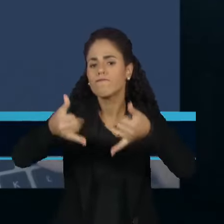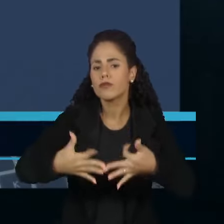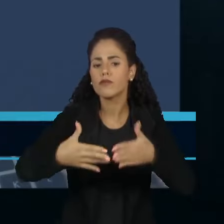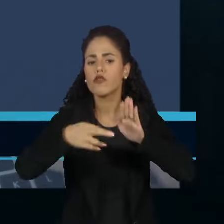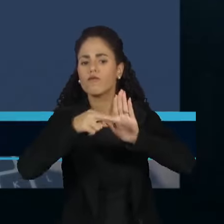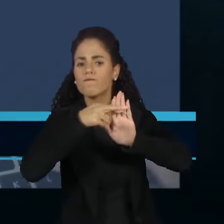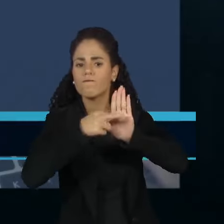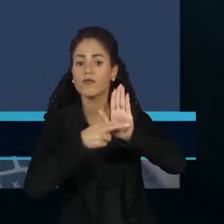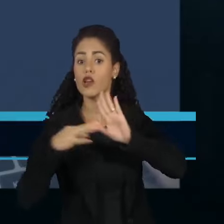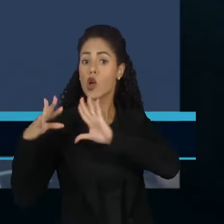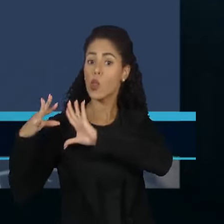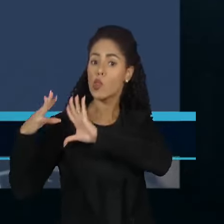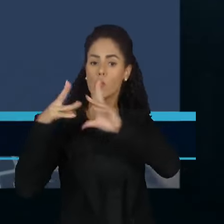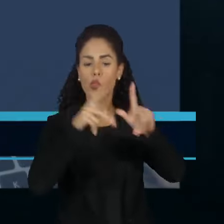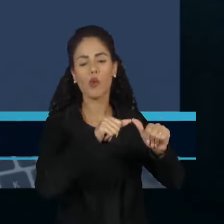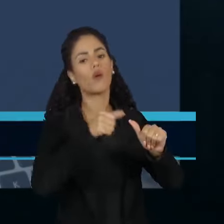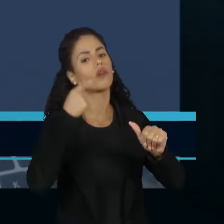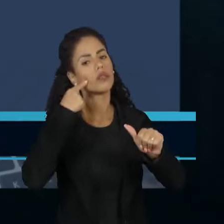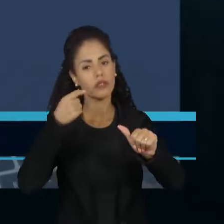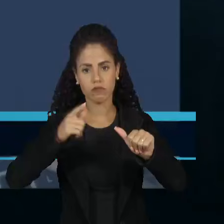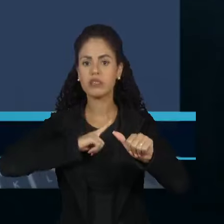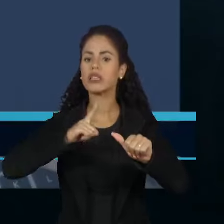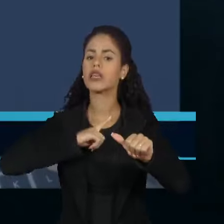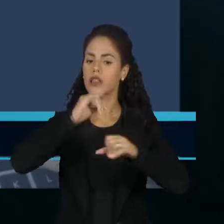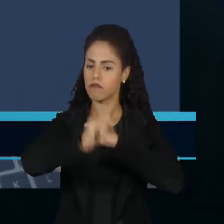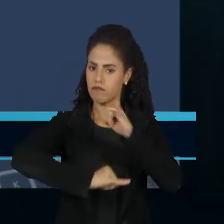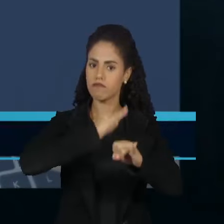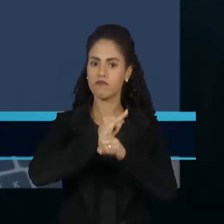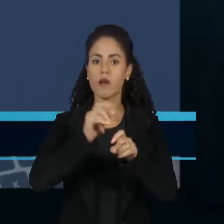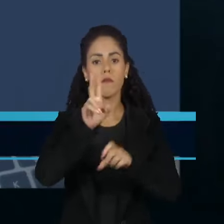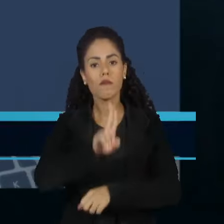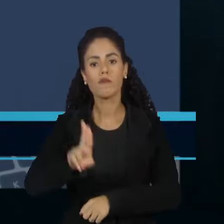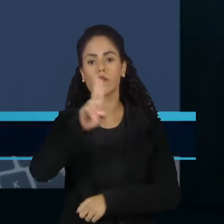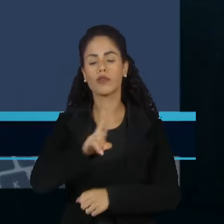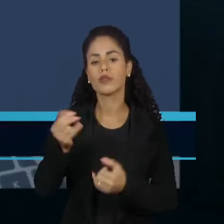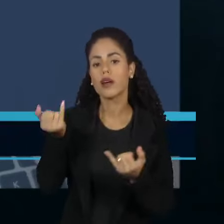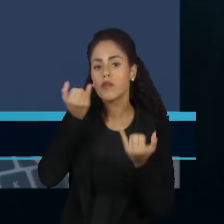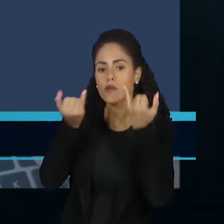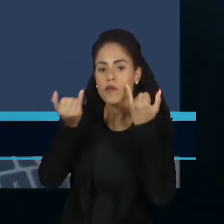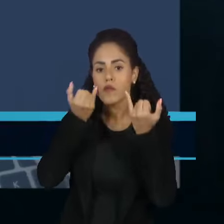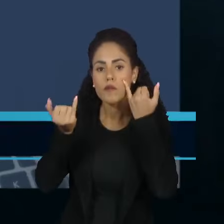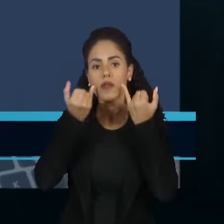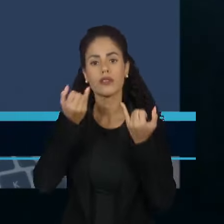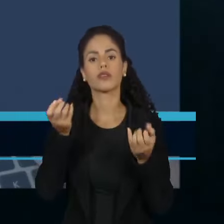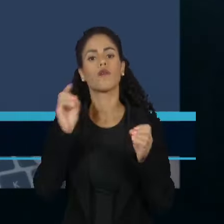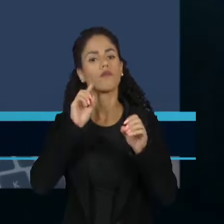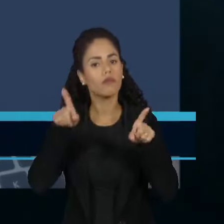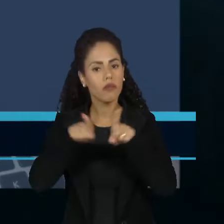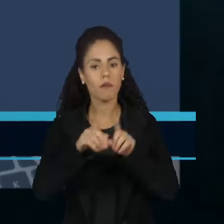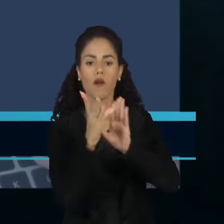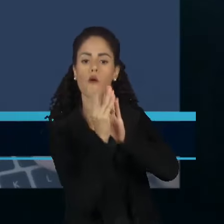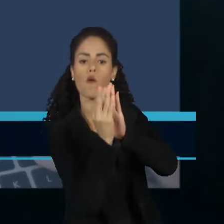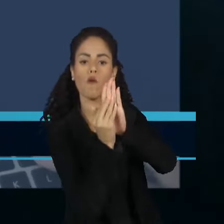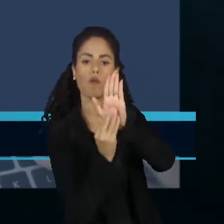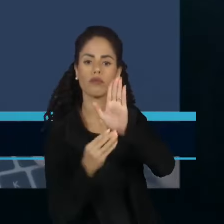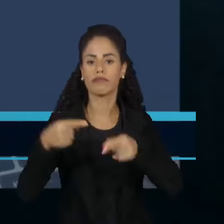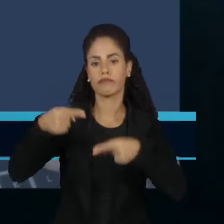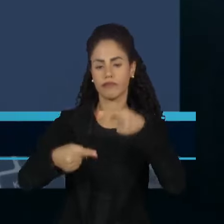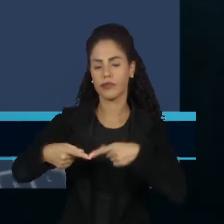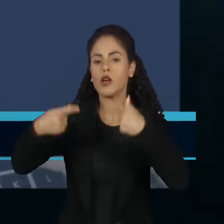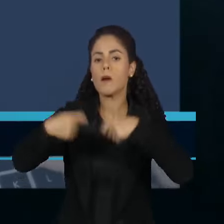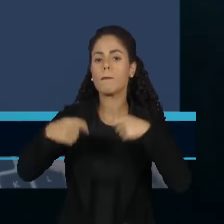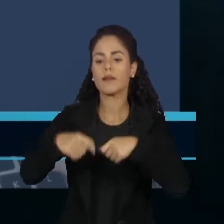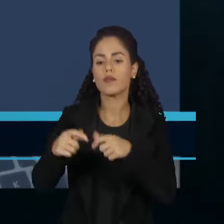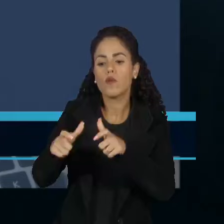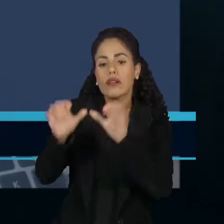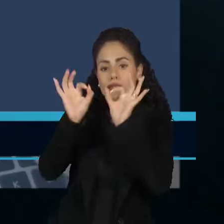que todas as plataformas que disponibilizarem a ferramenta para conteúdos políticos eleitorais deverão manter um espaço que